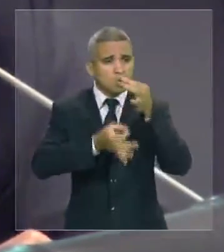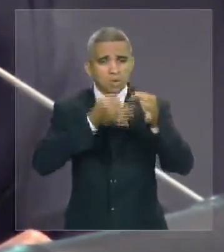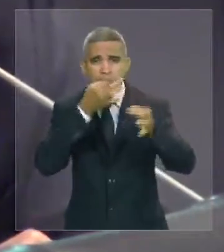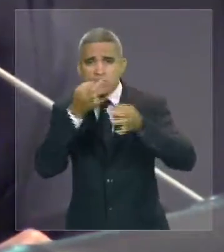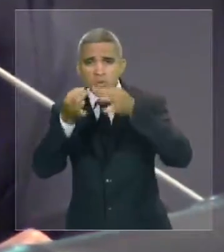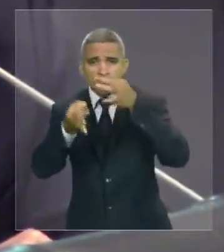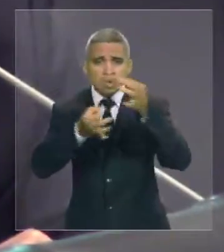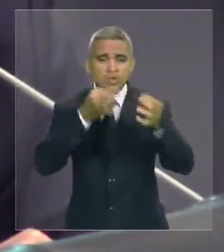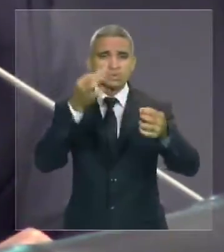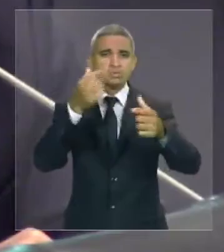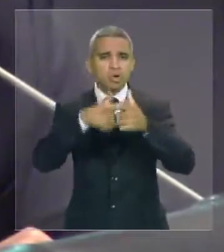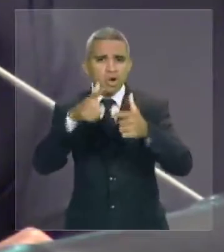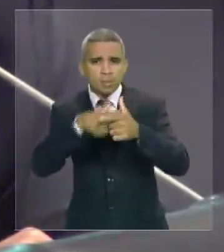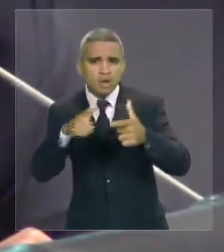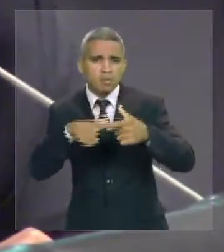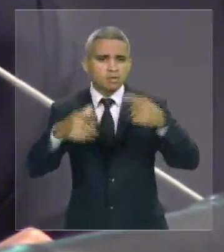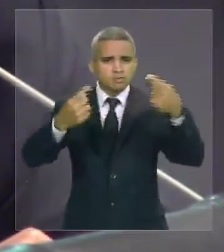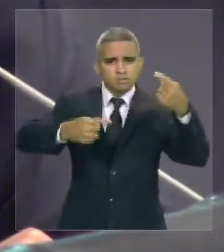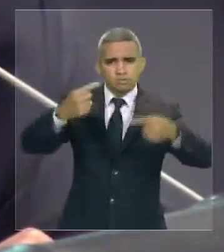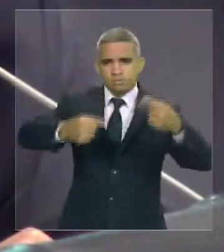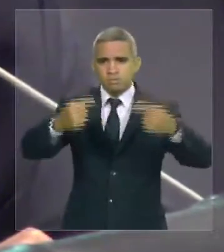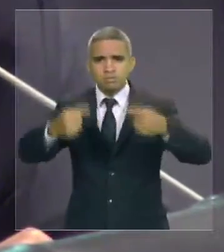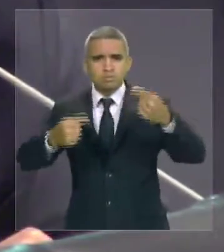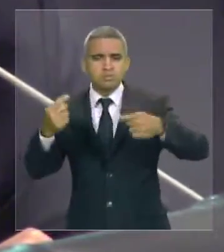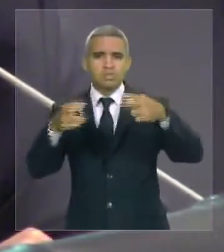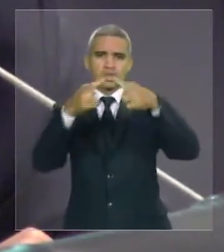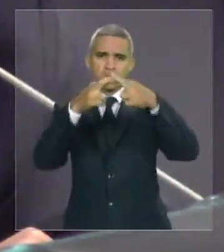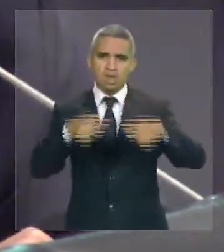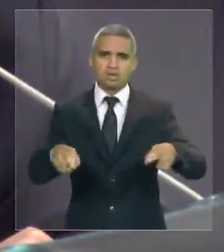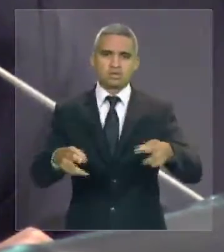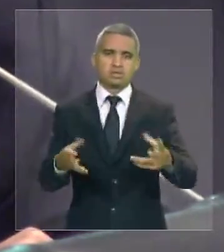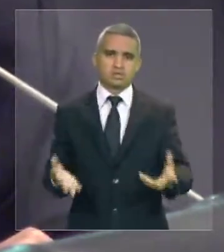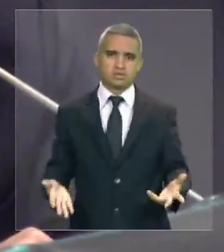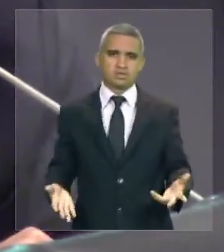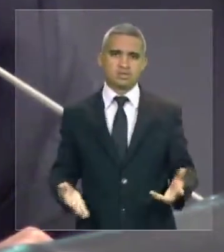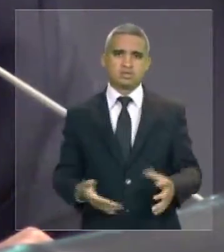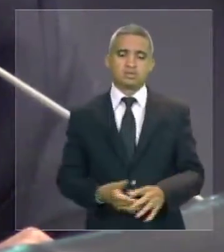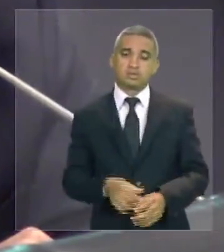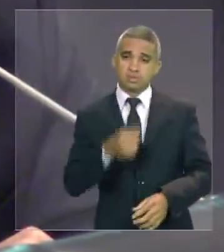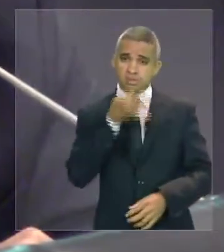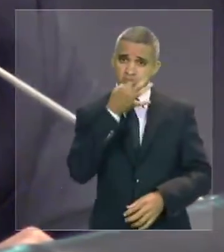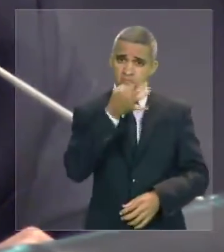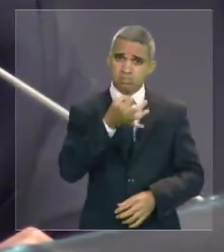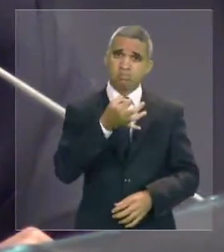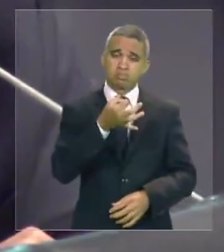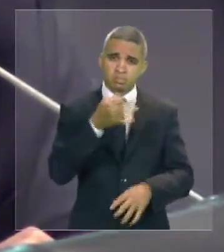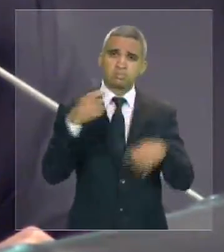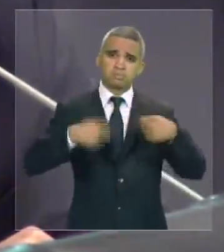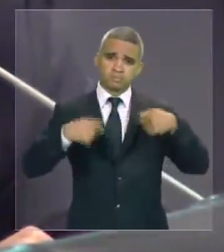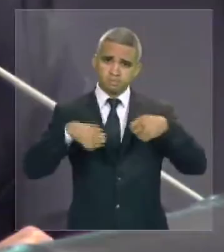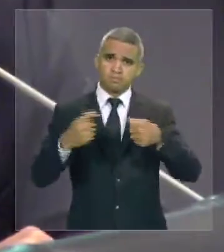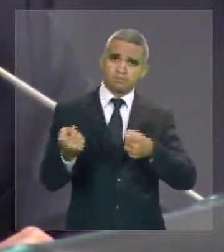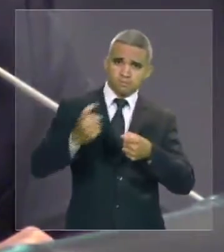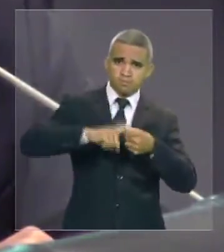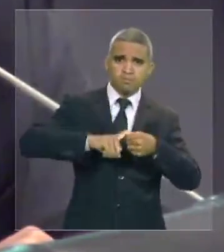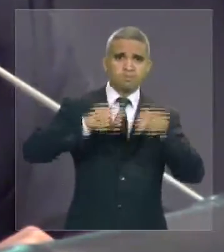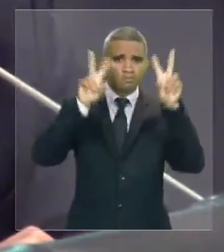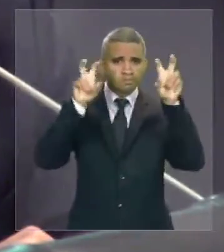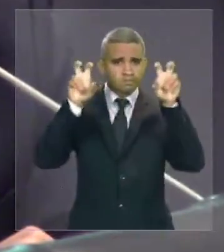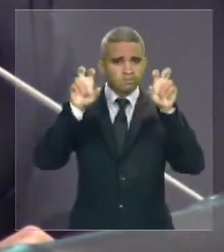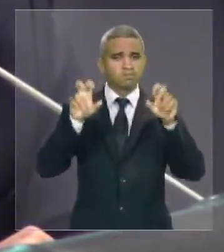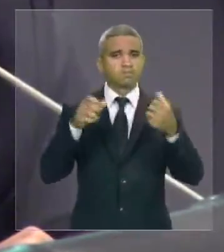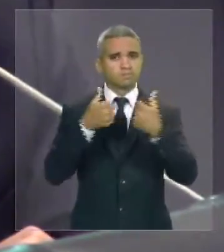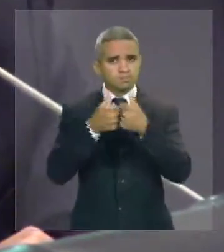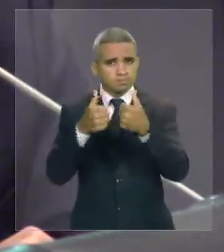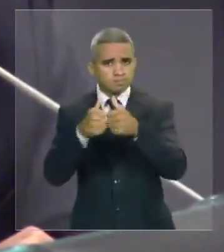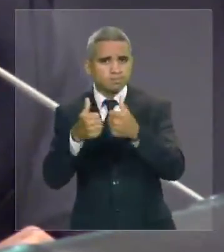Eu acho que essa questão deve ser trazida de volta a essa casa, né, por Vossa